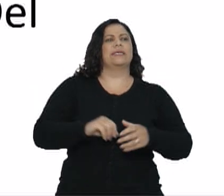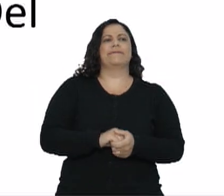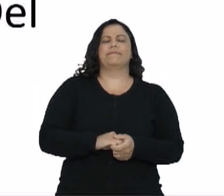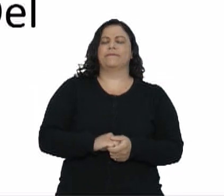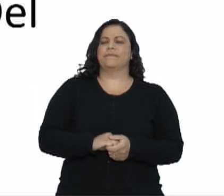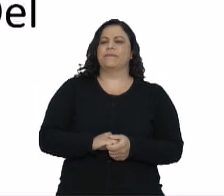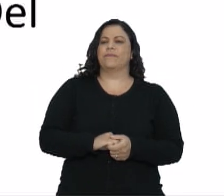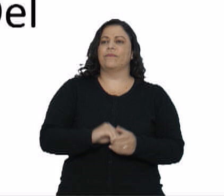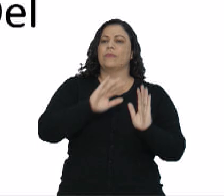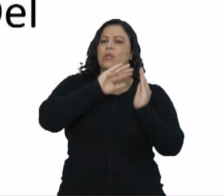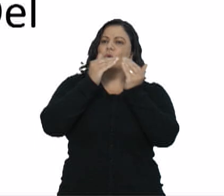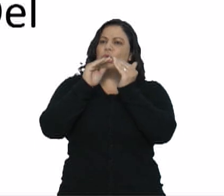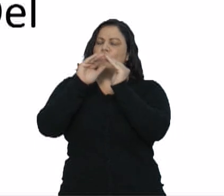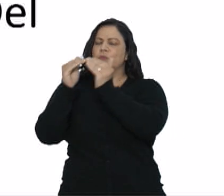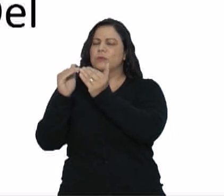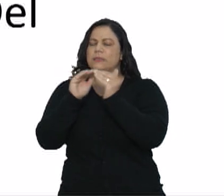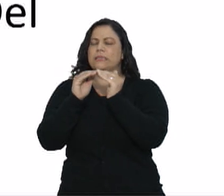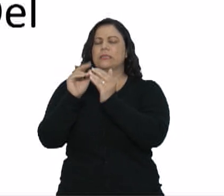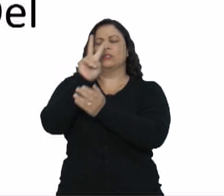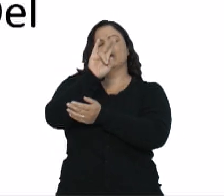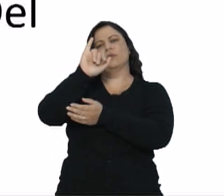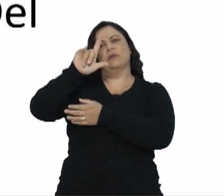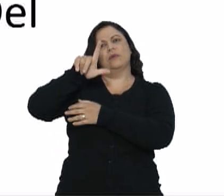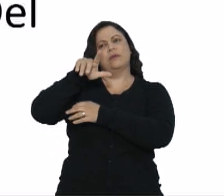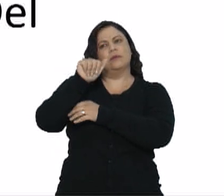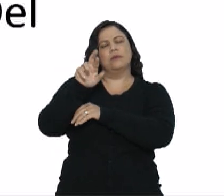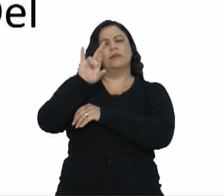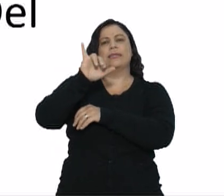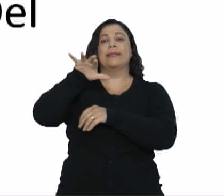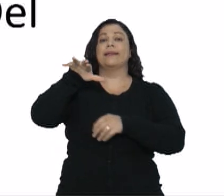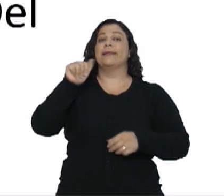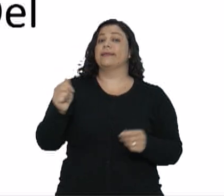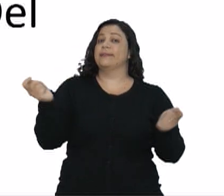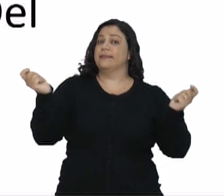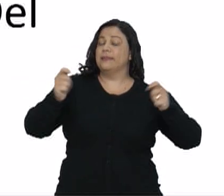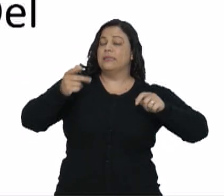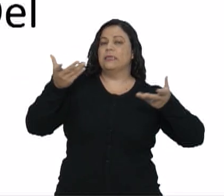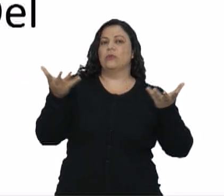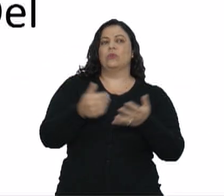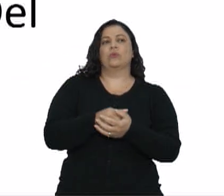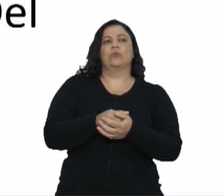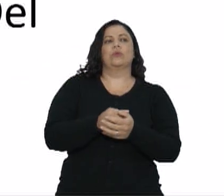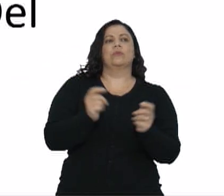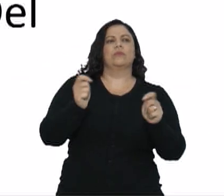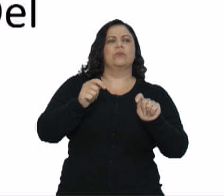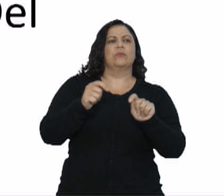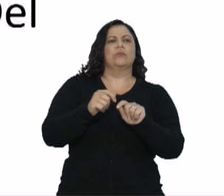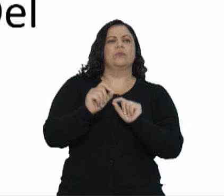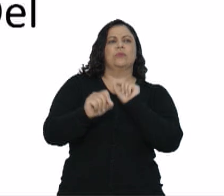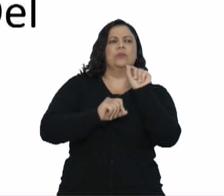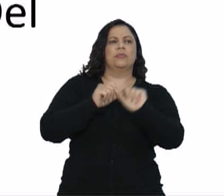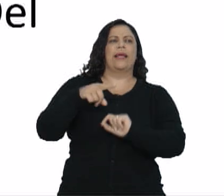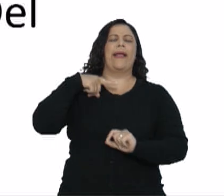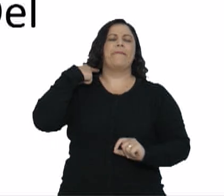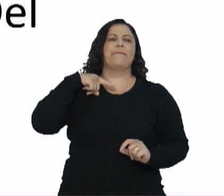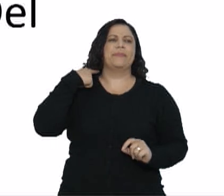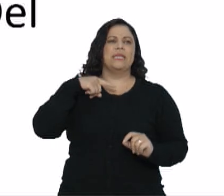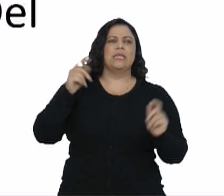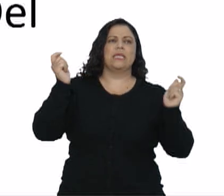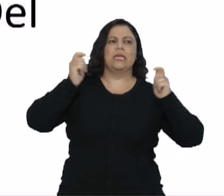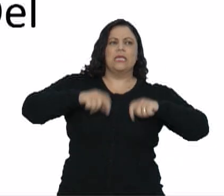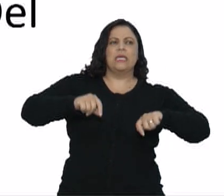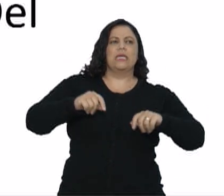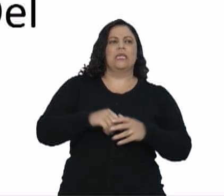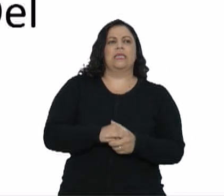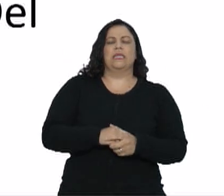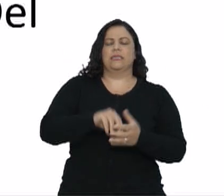que hoje é Ouro Preto, Mariana, Congonhas do Campo, em Minas, não é em São Paulo, São João del Rei,